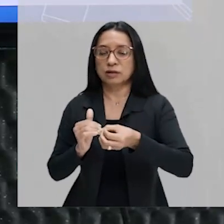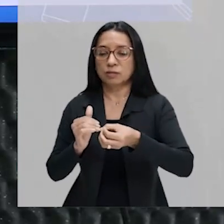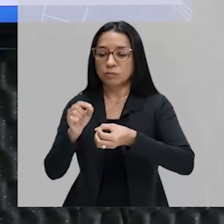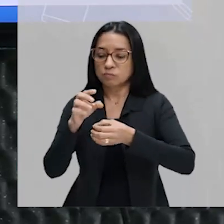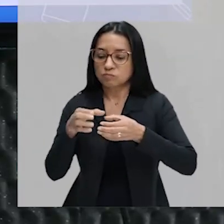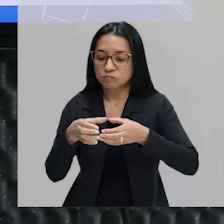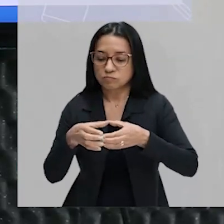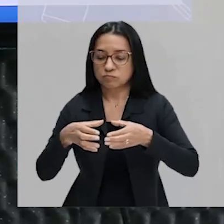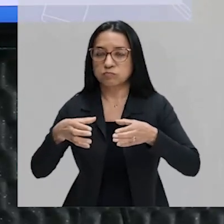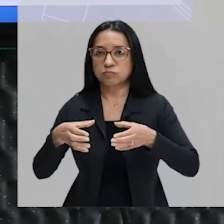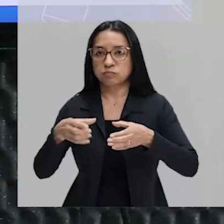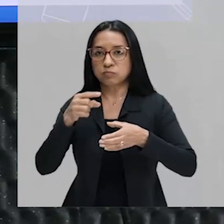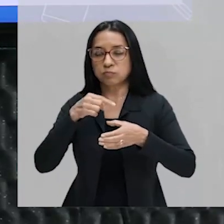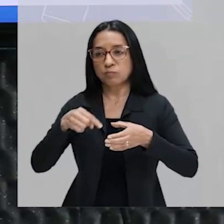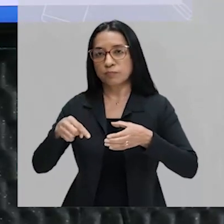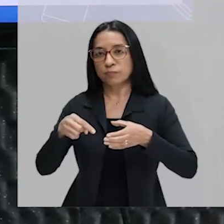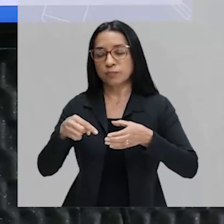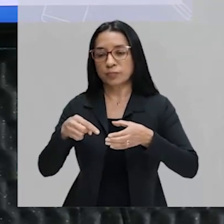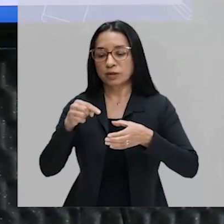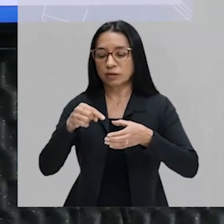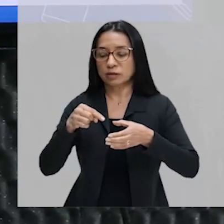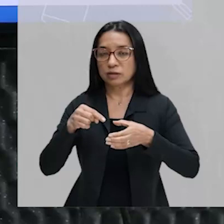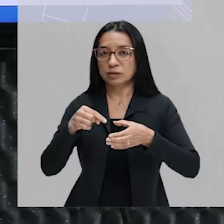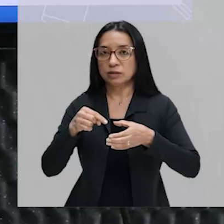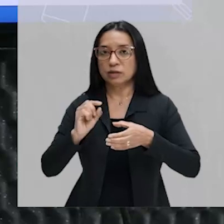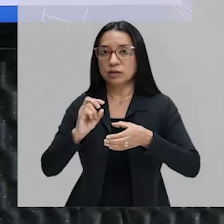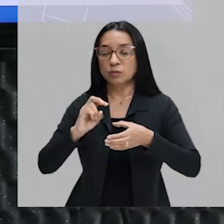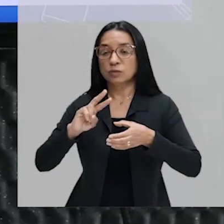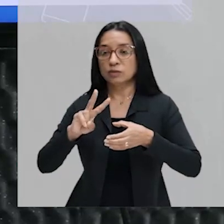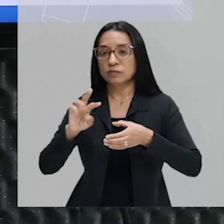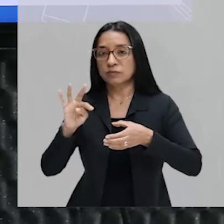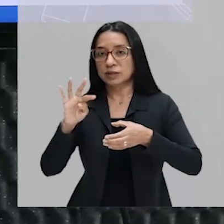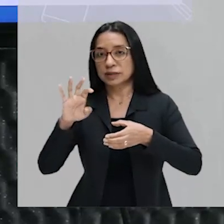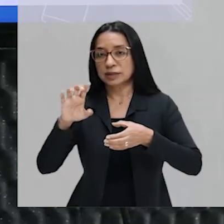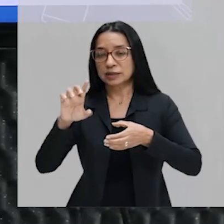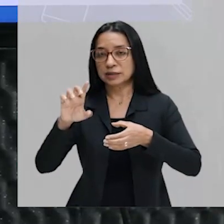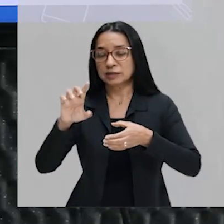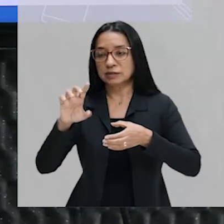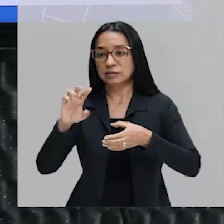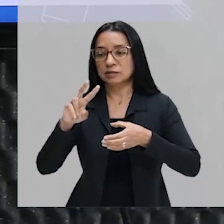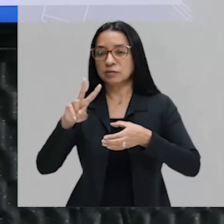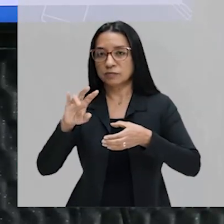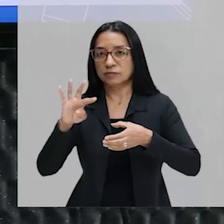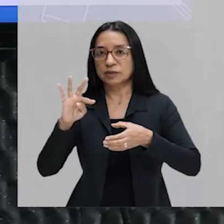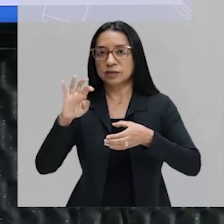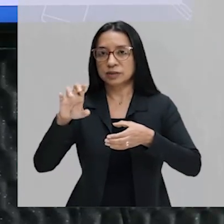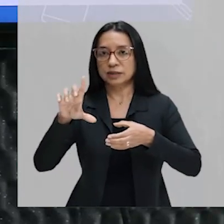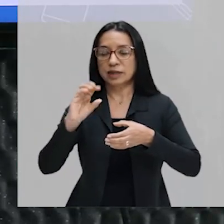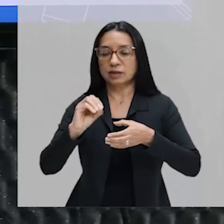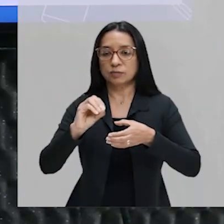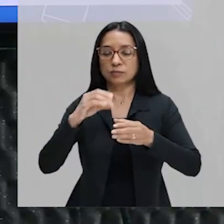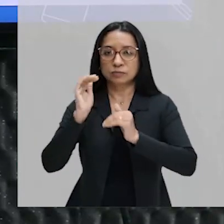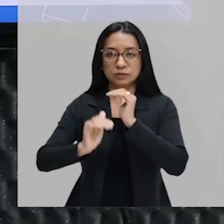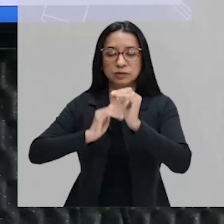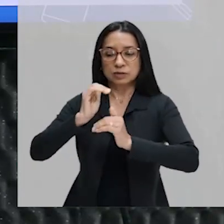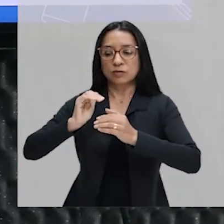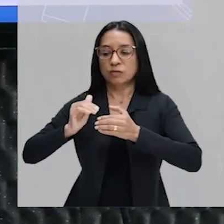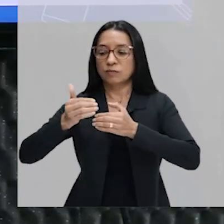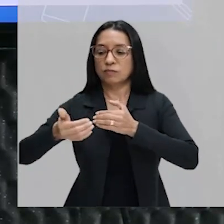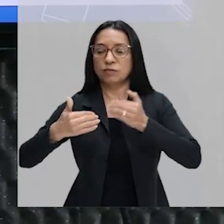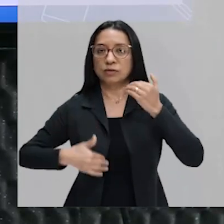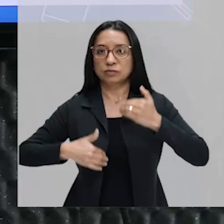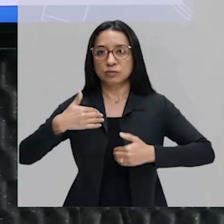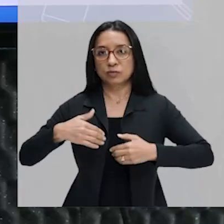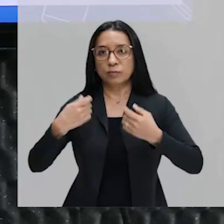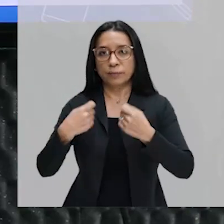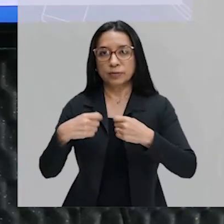esse alimento ele é chamado, é o vitelo, que a gente sempre mencionou para vocês. E como ele se desenvolve fora do corpo da mãe, precisa